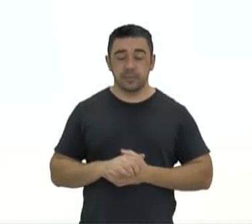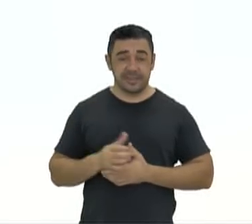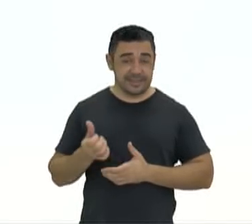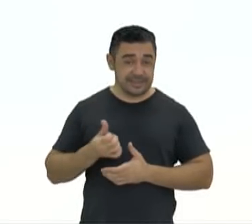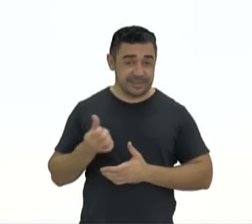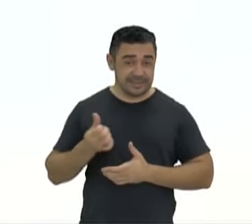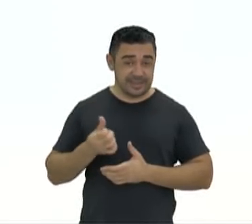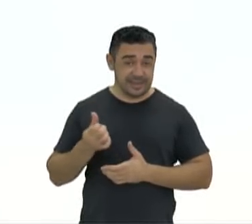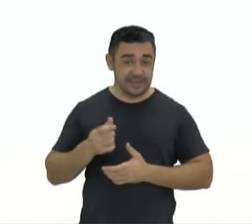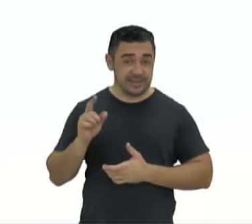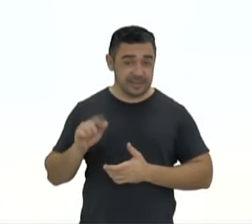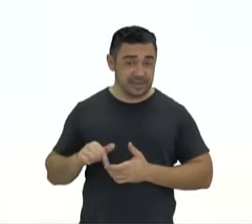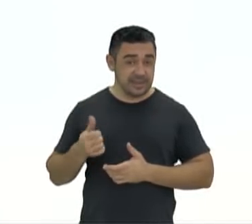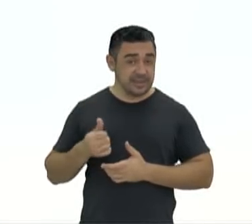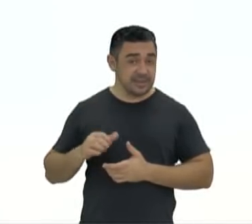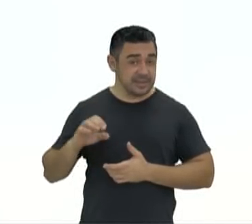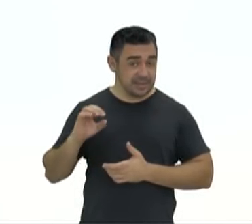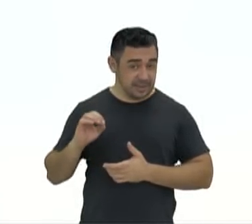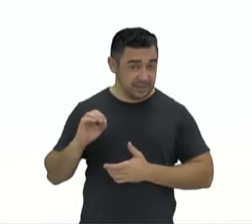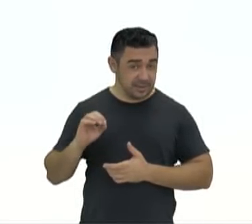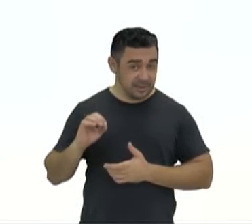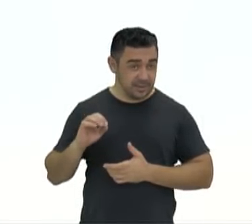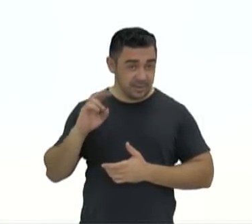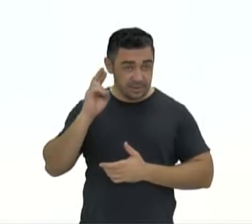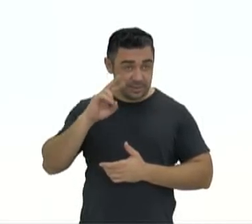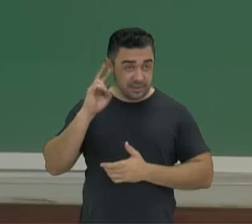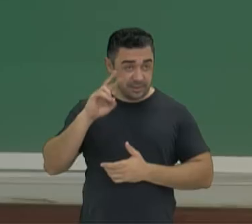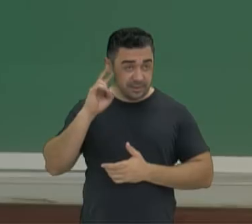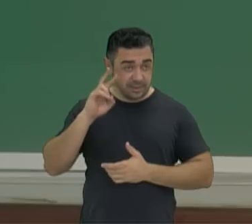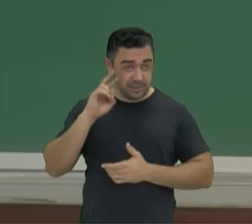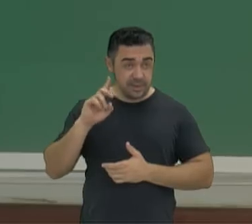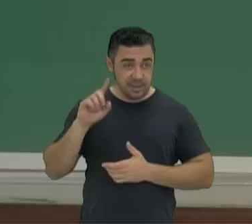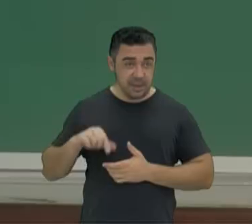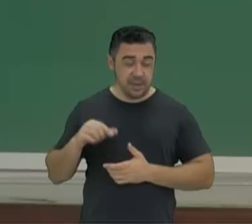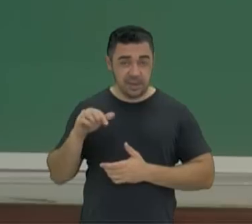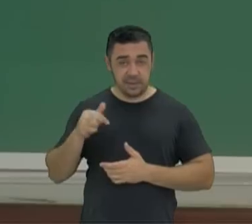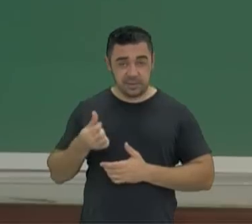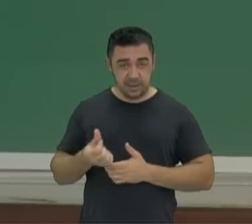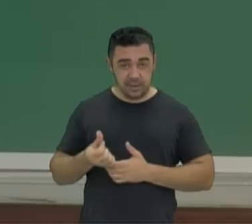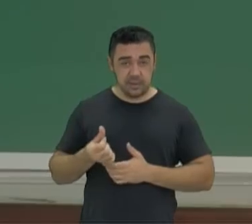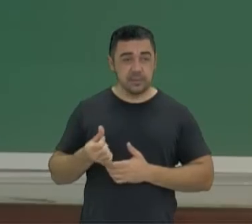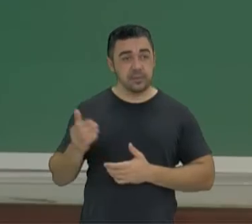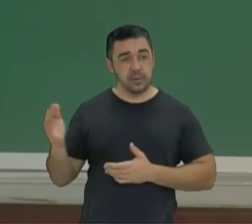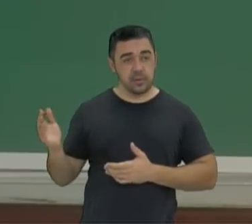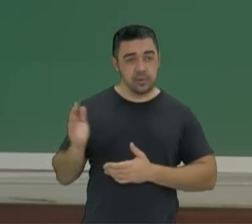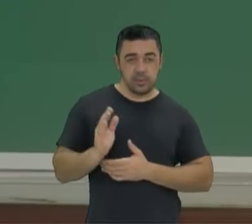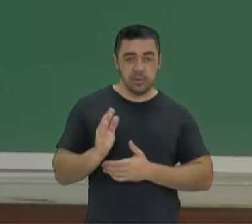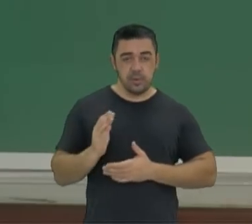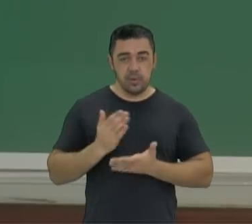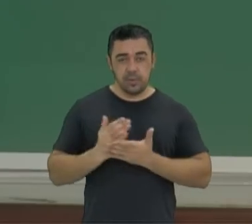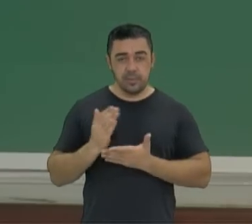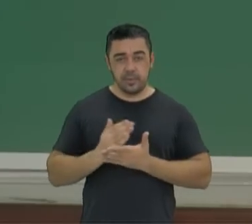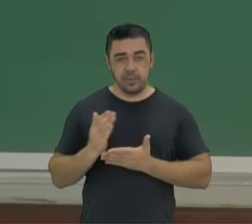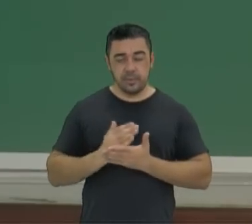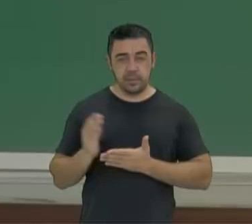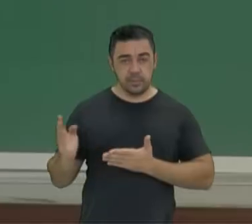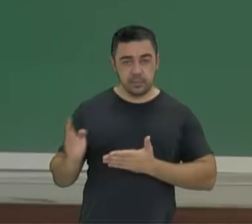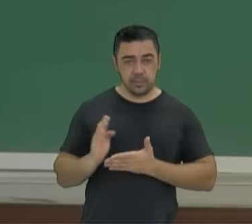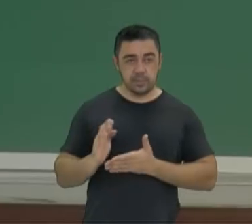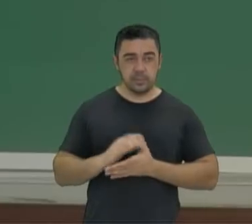aqui vale 60, porque são 6 dezenas. Então, eu vou começar a minha multiplicação na